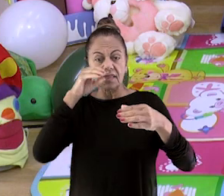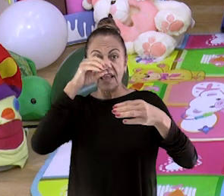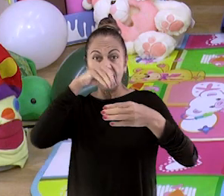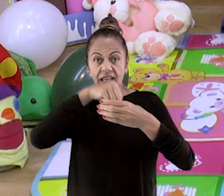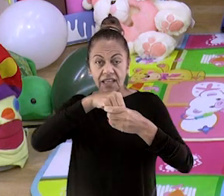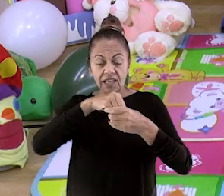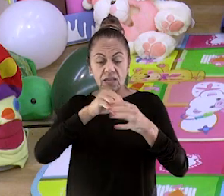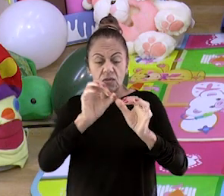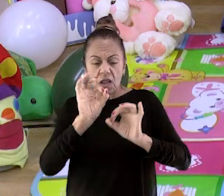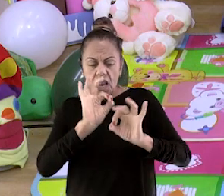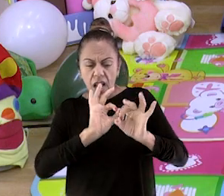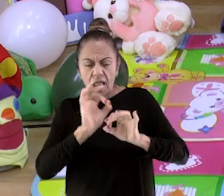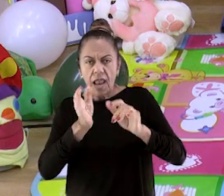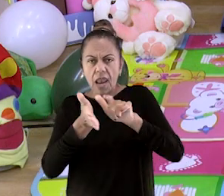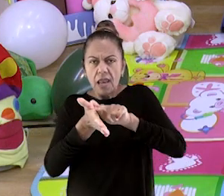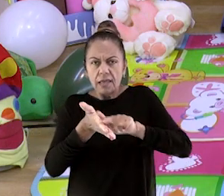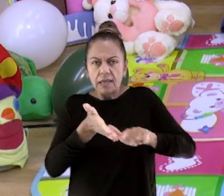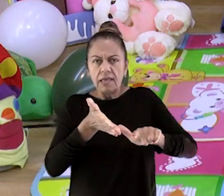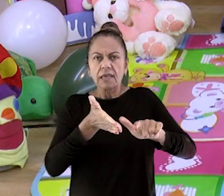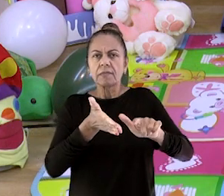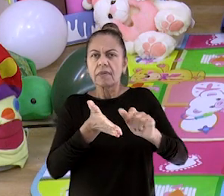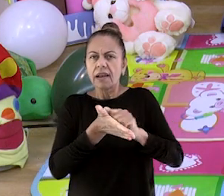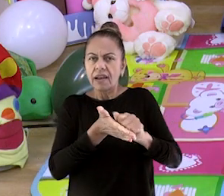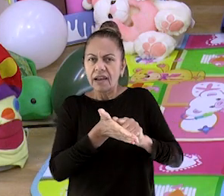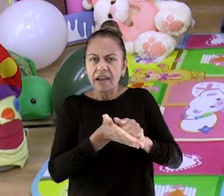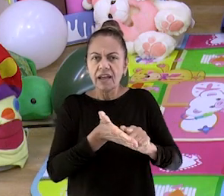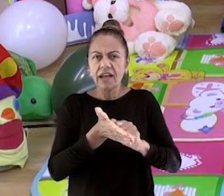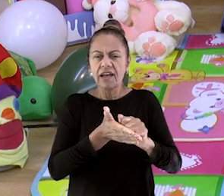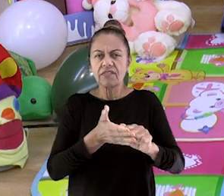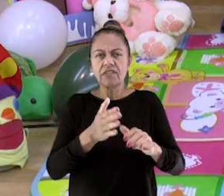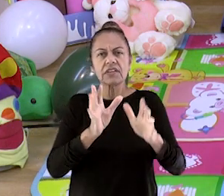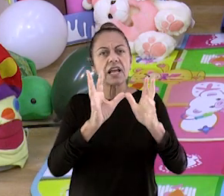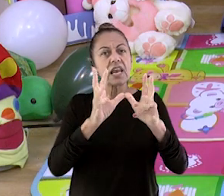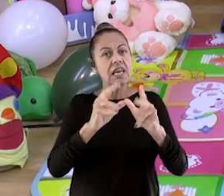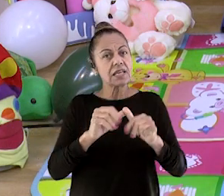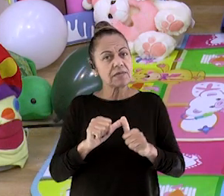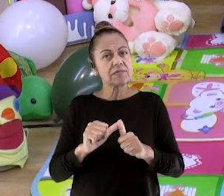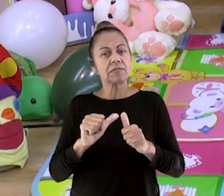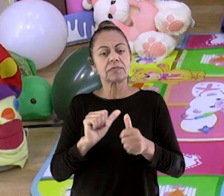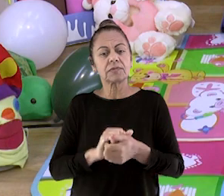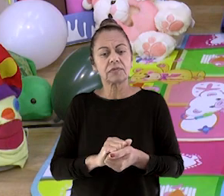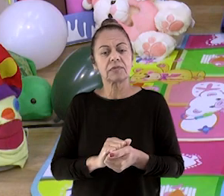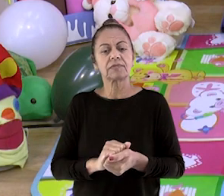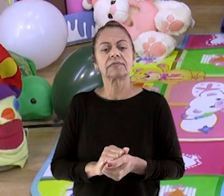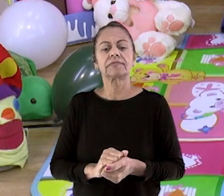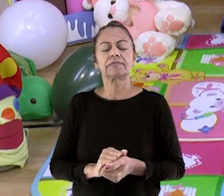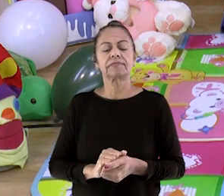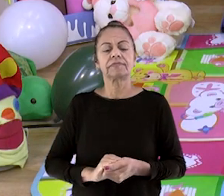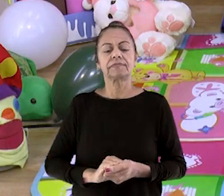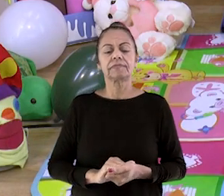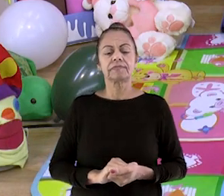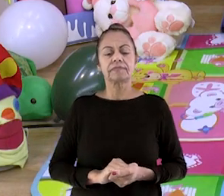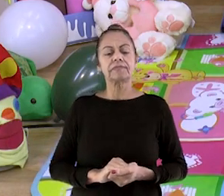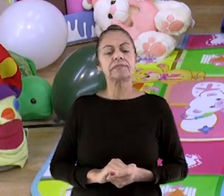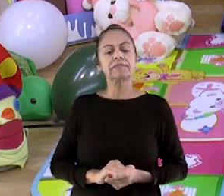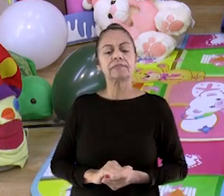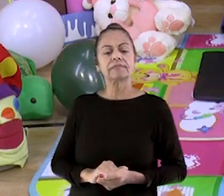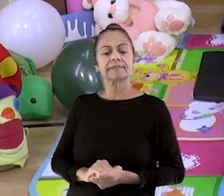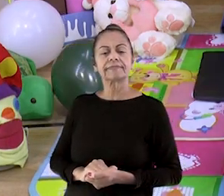mas se cuidar bem do pé nada de chulé Ora Bolas Carambola